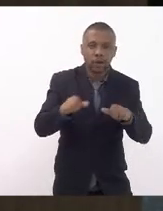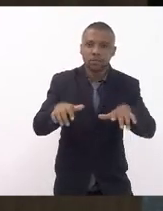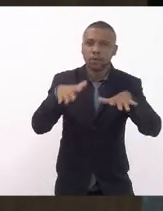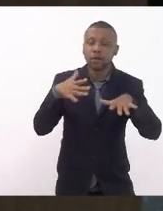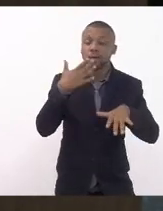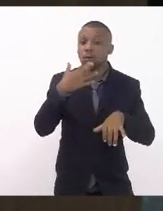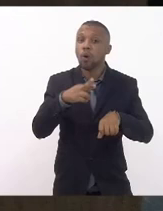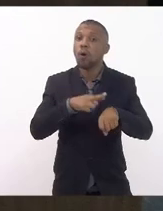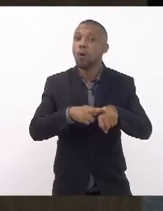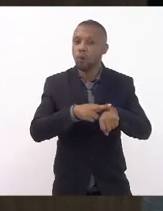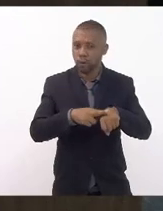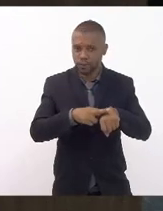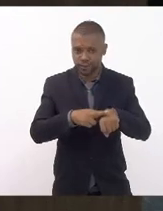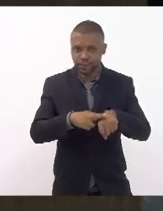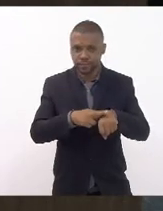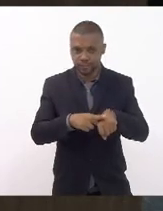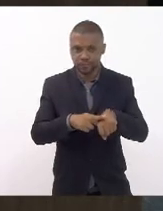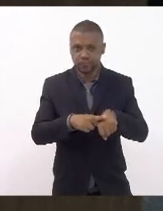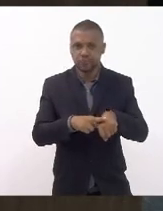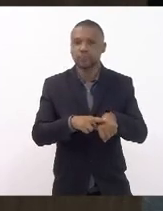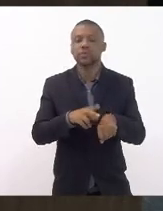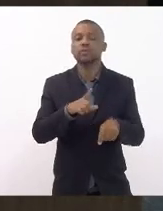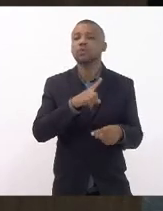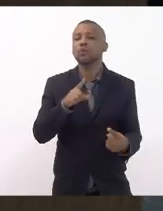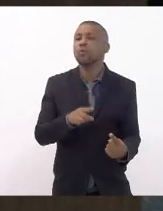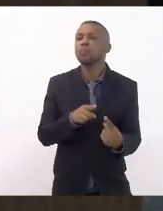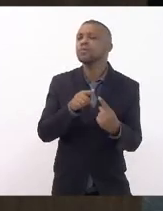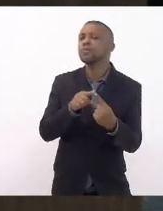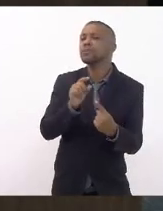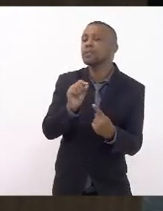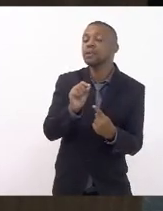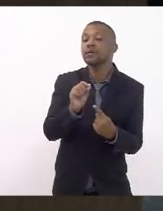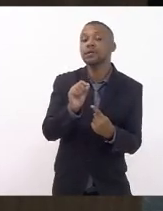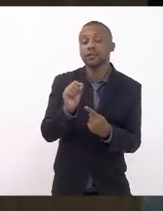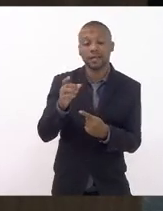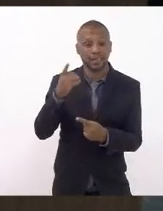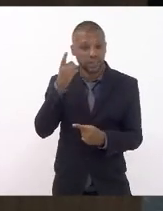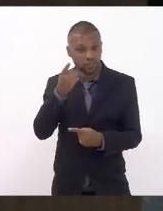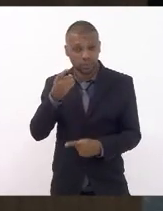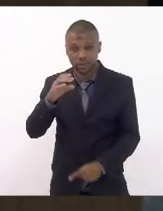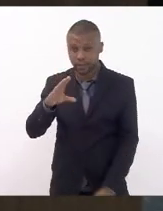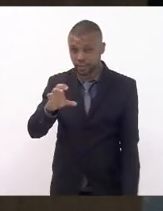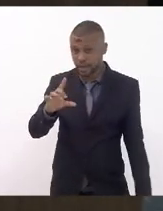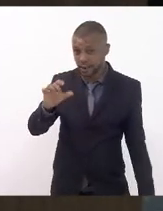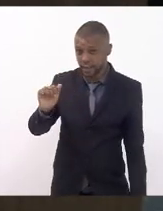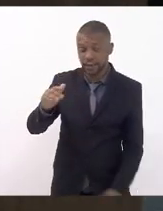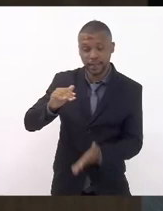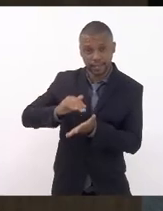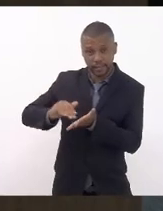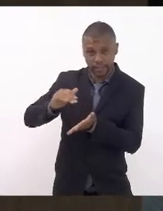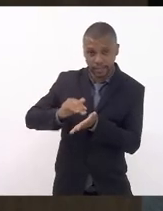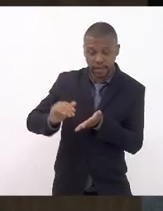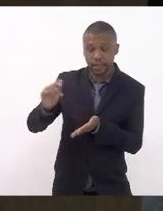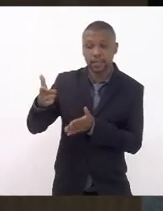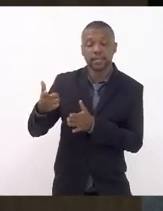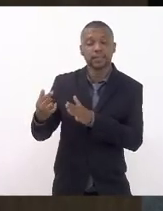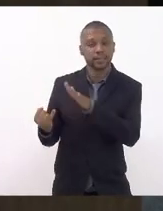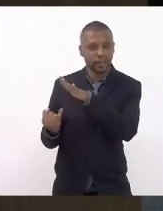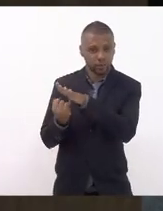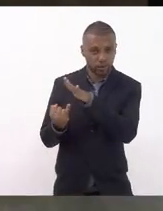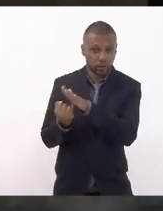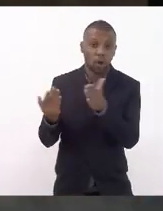roxo, porque nós estamos, deputada Célia, que é a nossa secretária da UNALI, aqui no estado